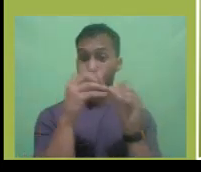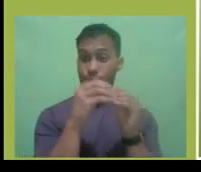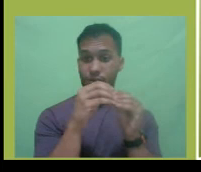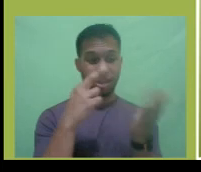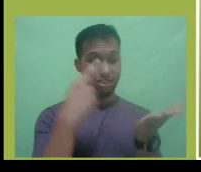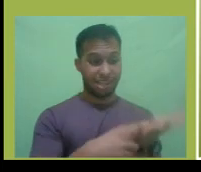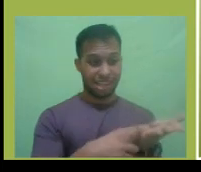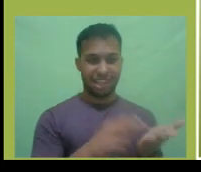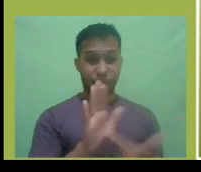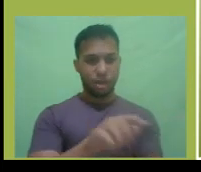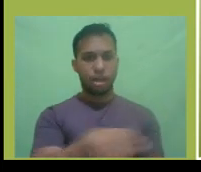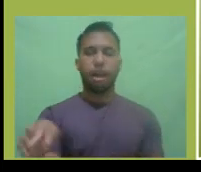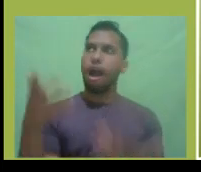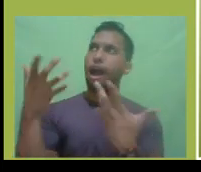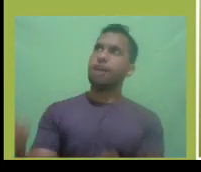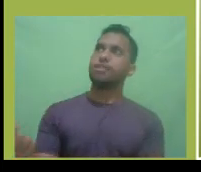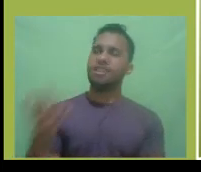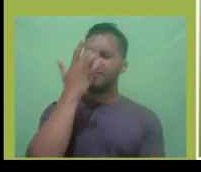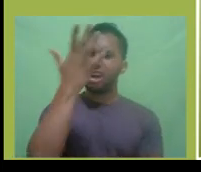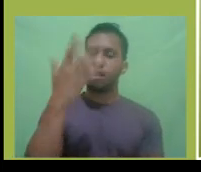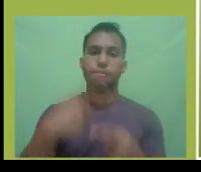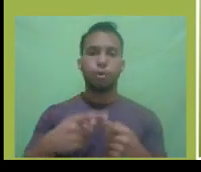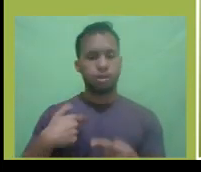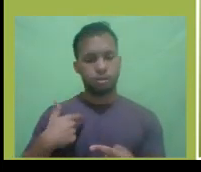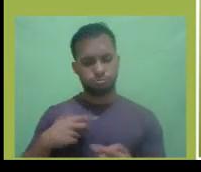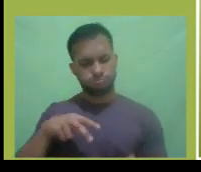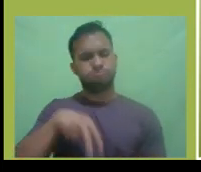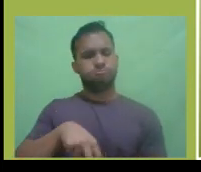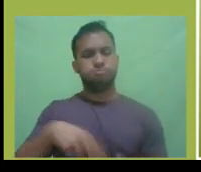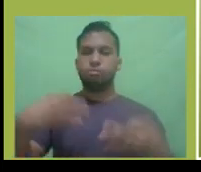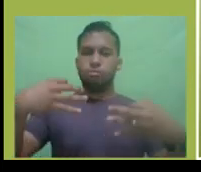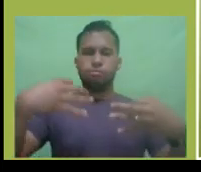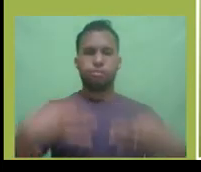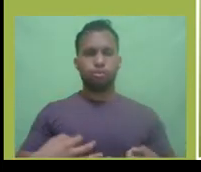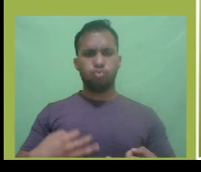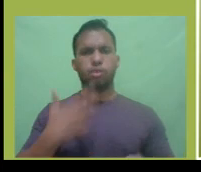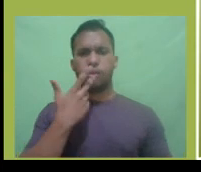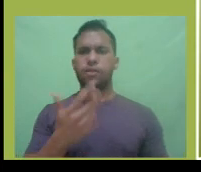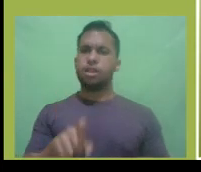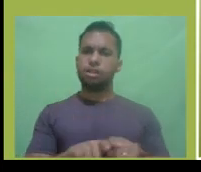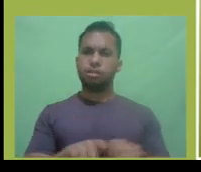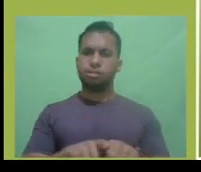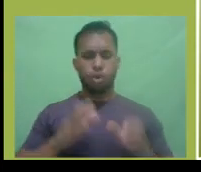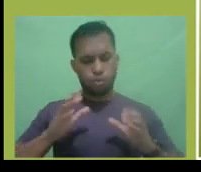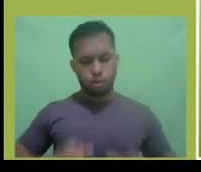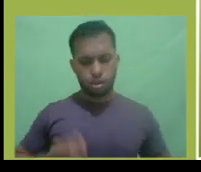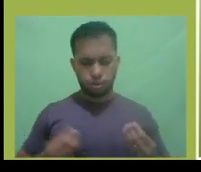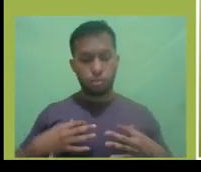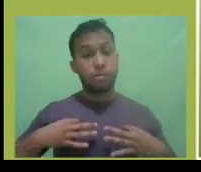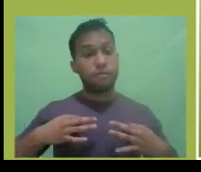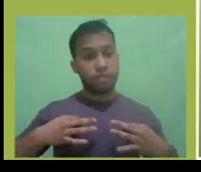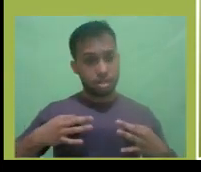a linguagem, dicas de postura, como se comportar, como se vestir, cuidados com as gírias,